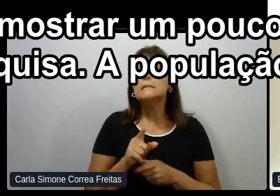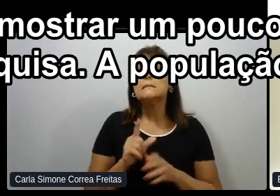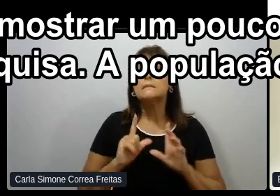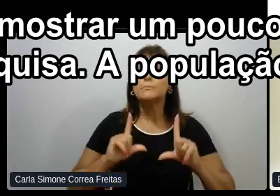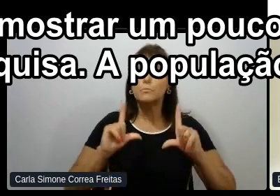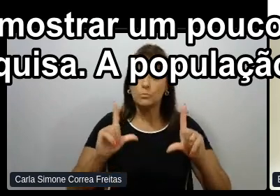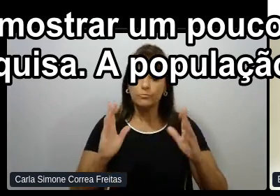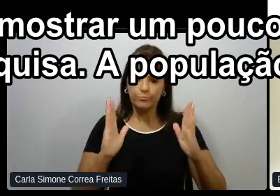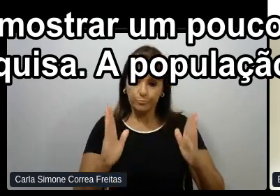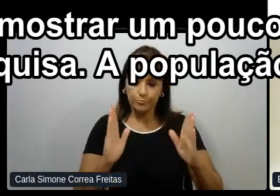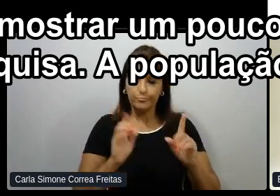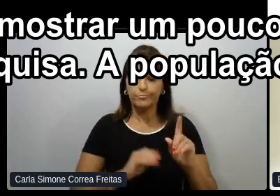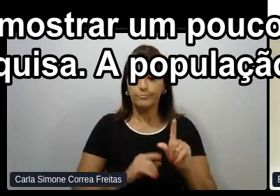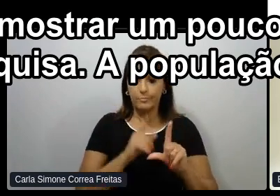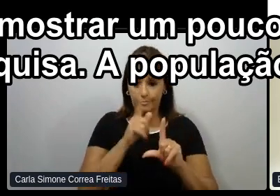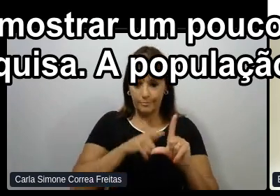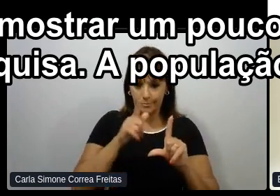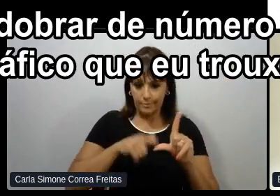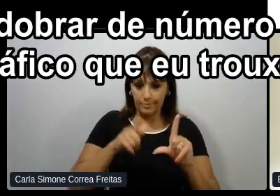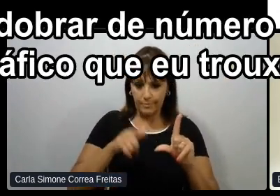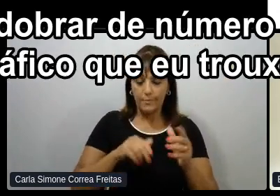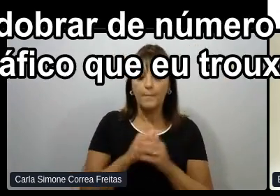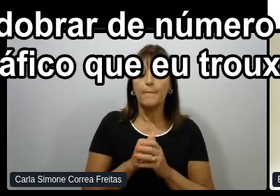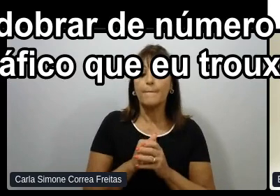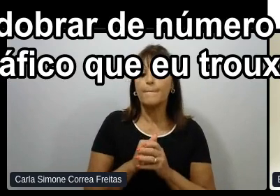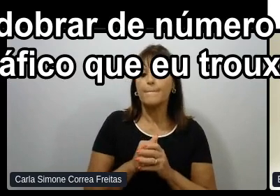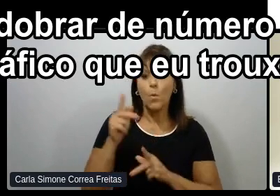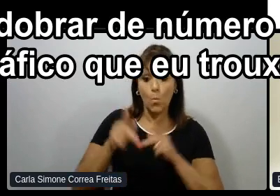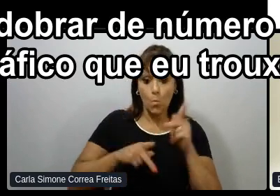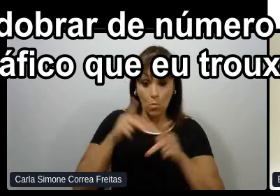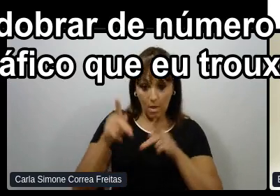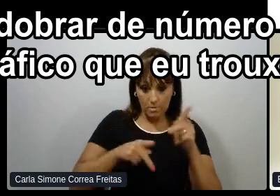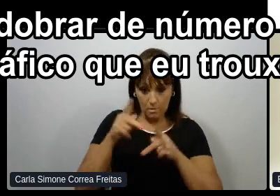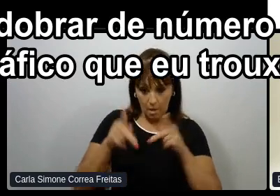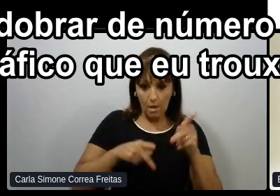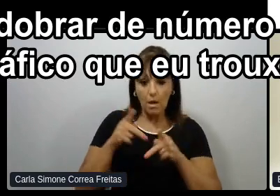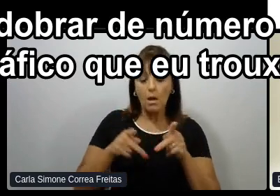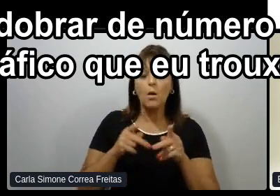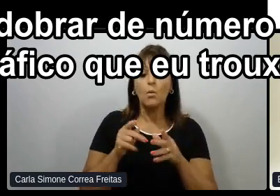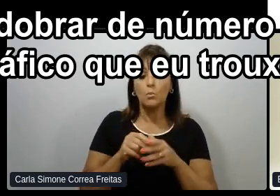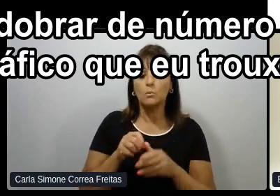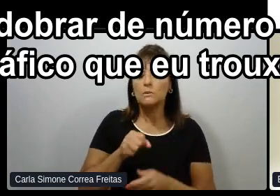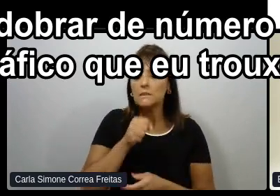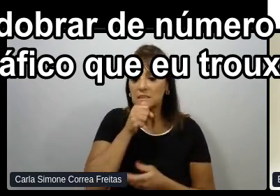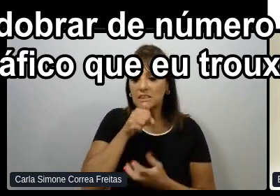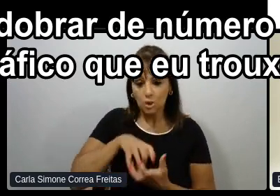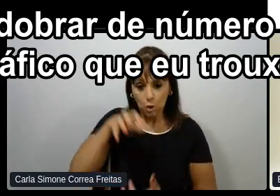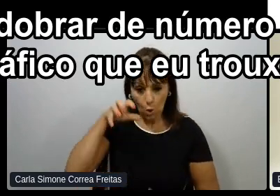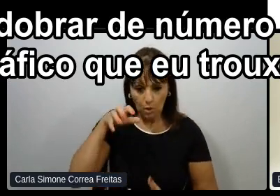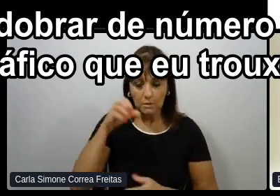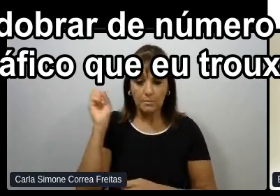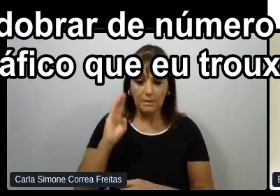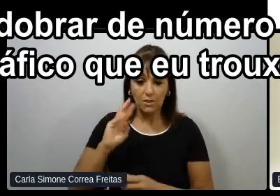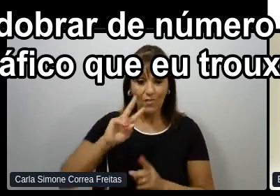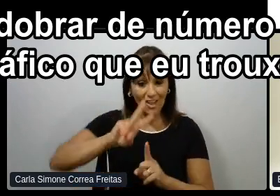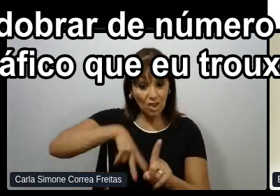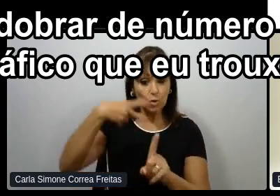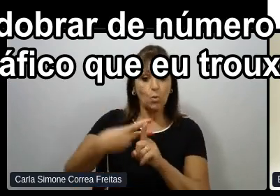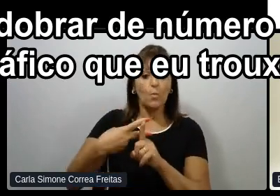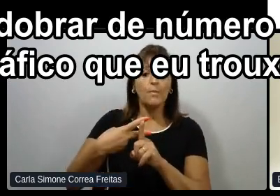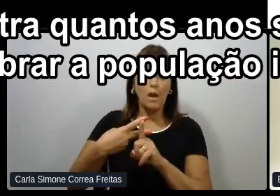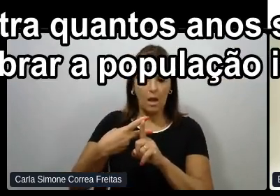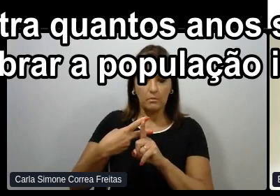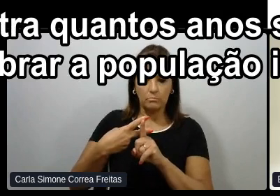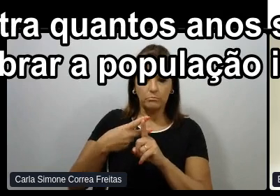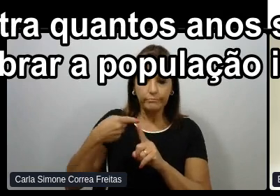demorar entre 20 a 30 anos para isso acontecer. Então, vai ser um crescimento muito rápido e muito pouco tempo. Então, a gente já tem que começar